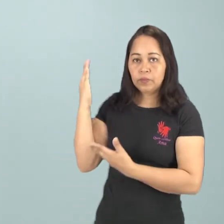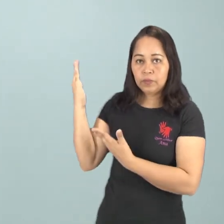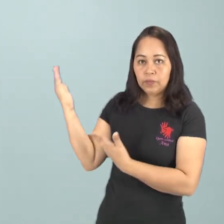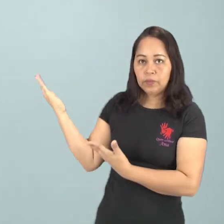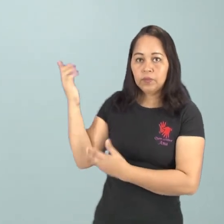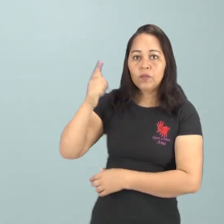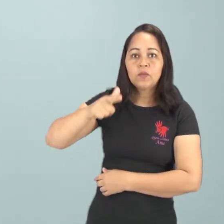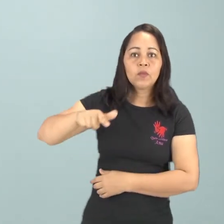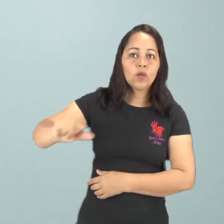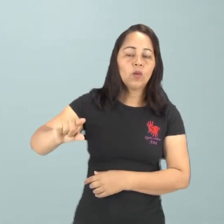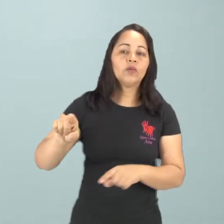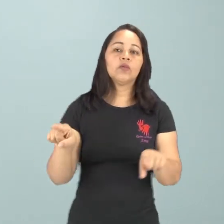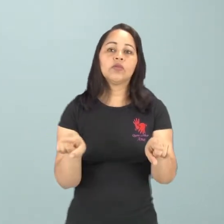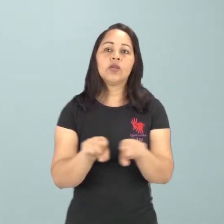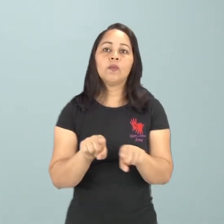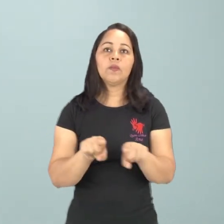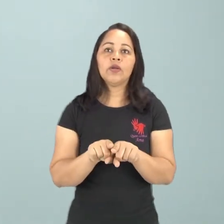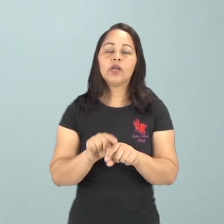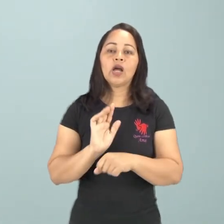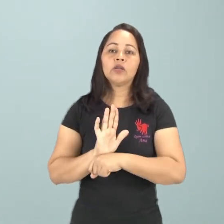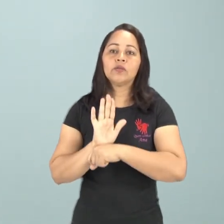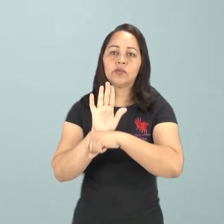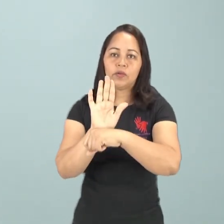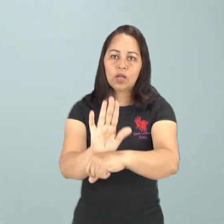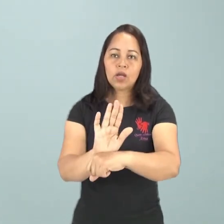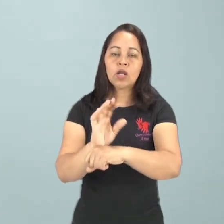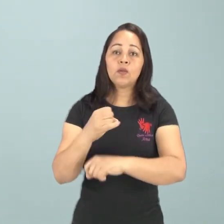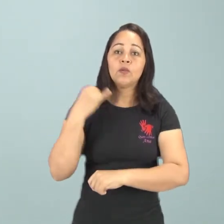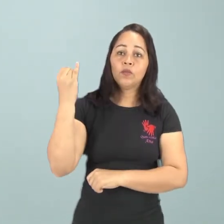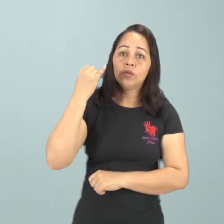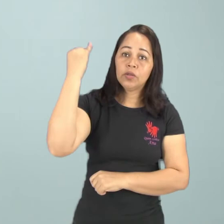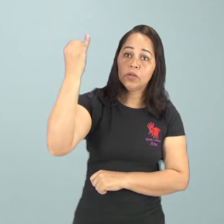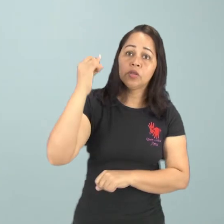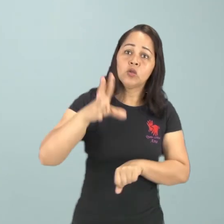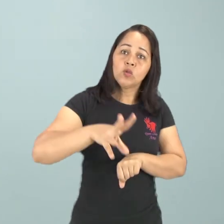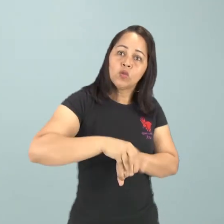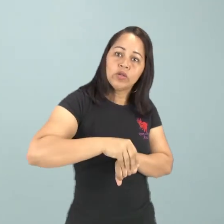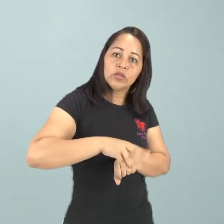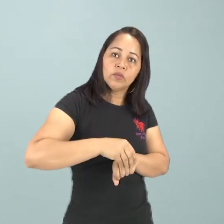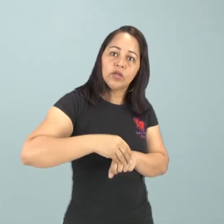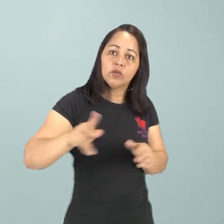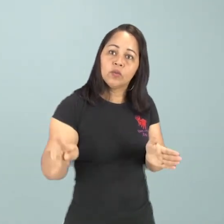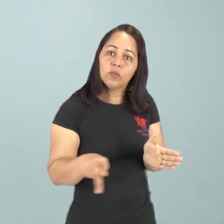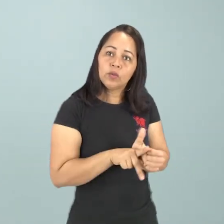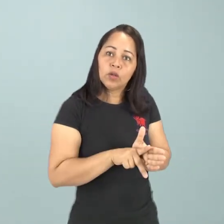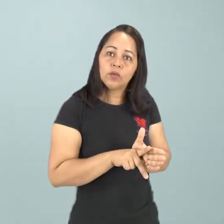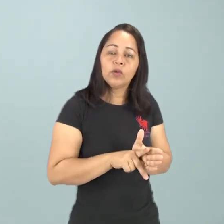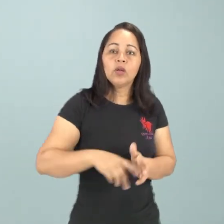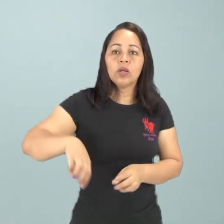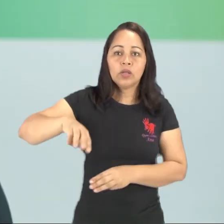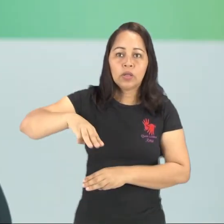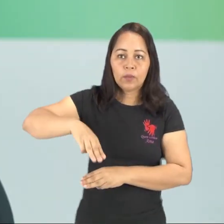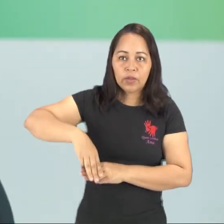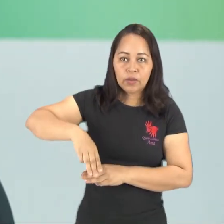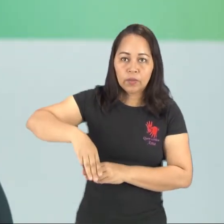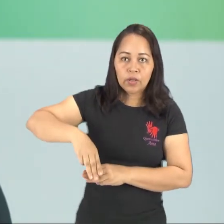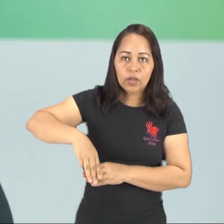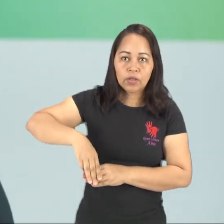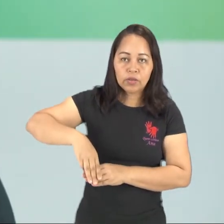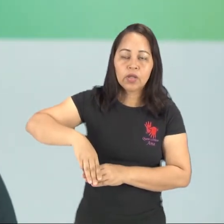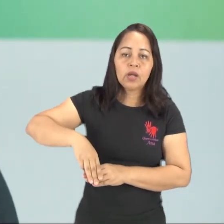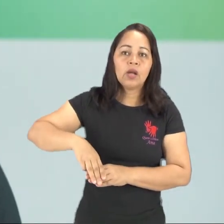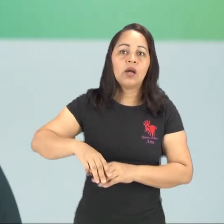Outros contribuíram também para a grande relevância do conhecimento matemático. E aí nós vamos falar